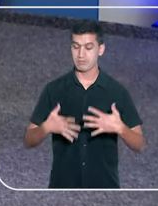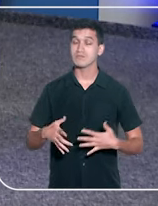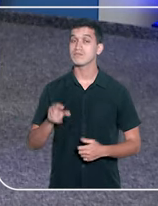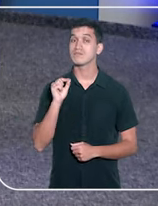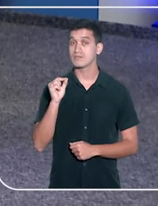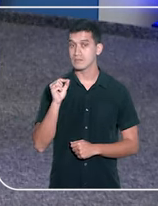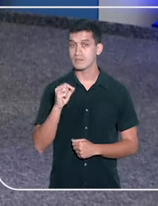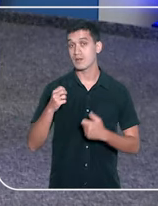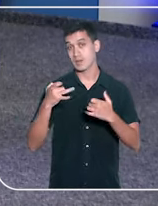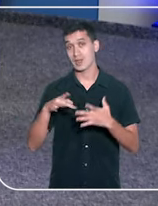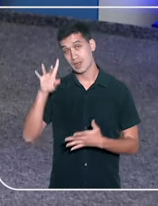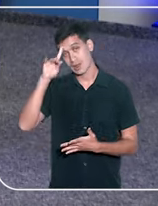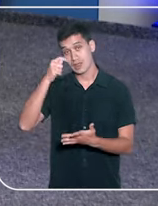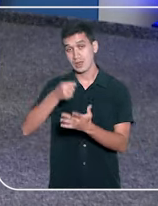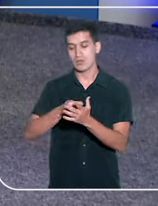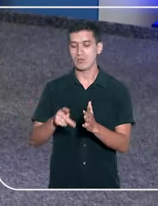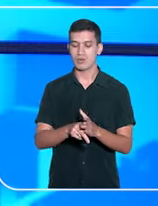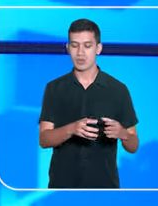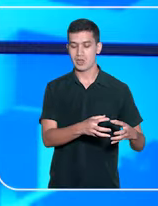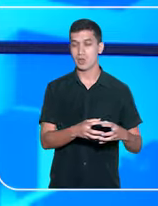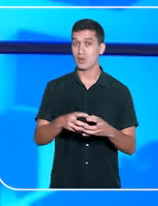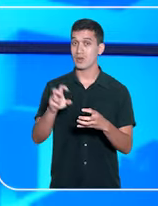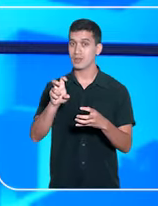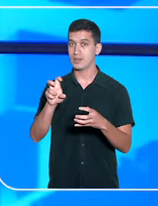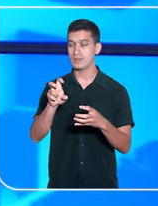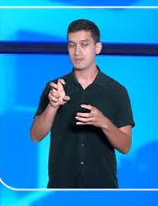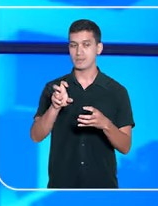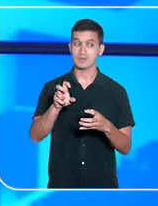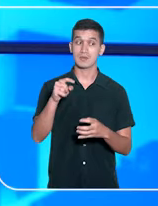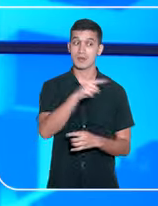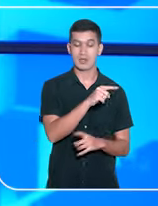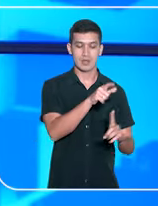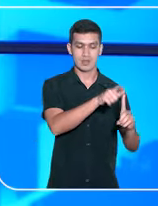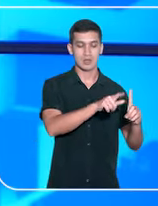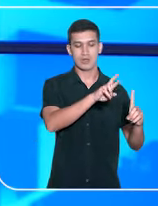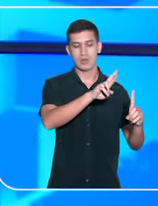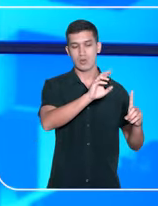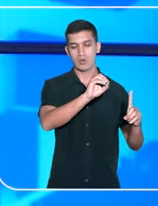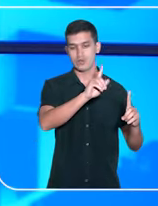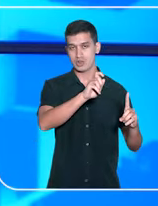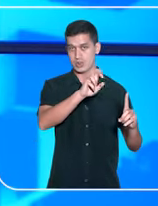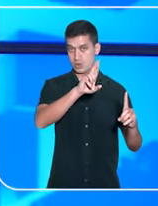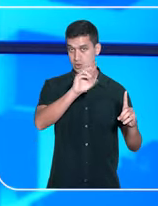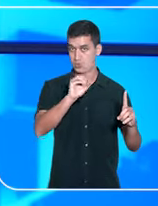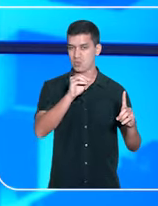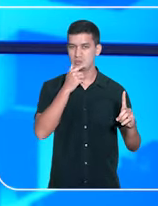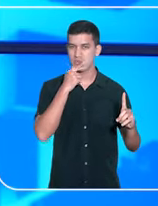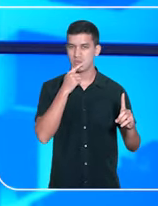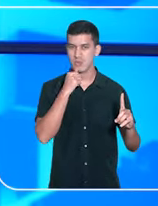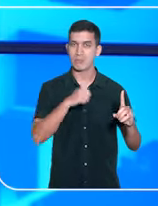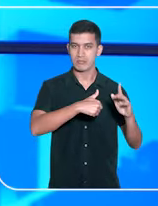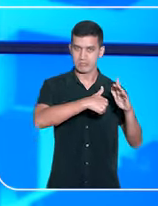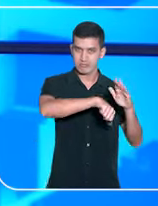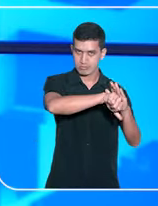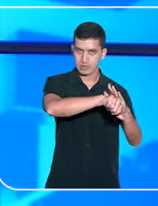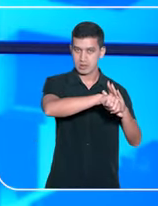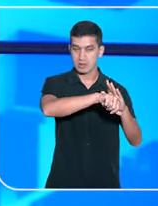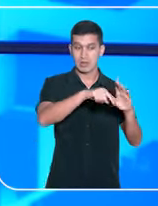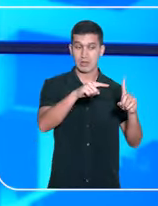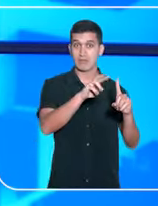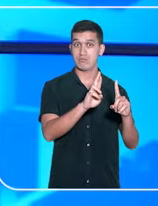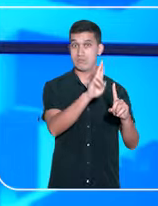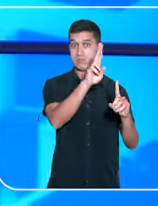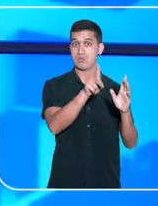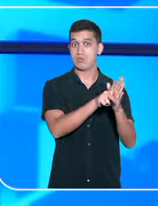reportagem vai destacar decisão da quinta turma que negou o pedido de Rogério 157 um dos principais